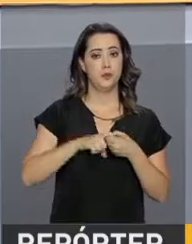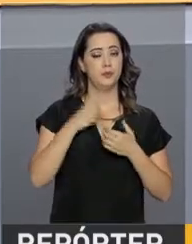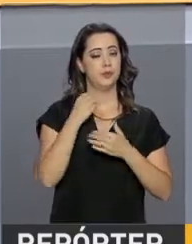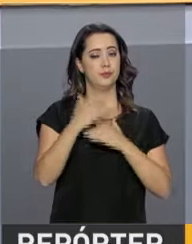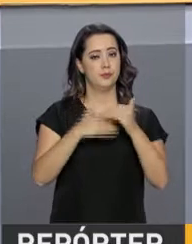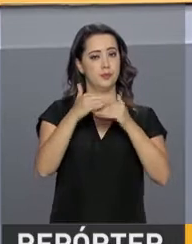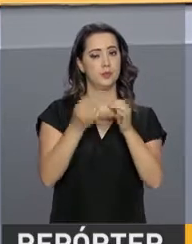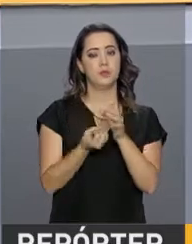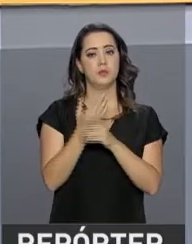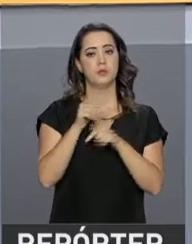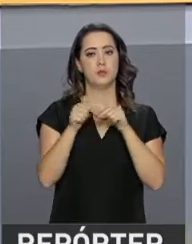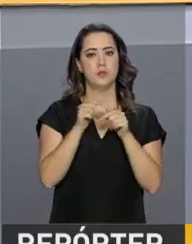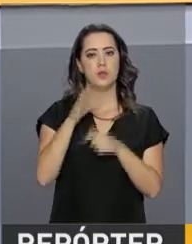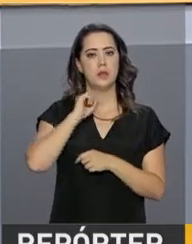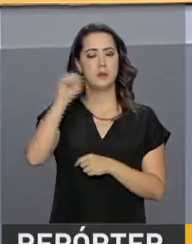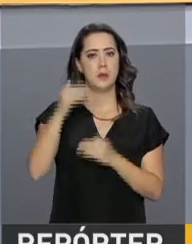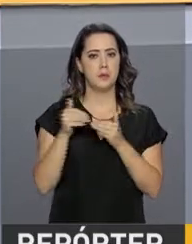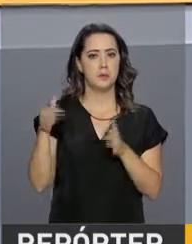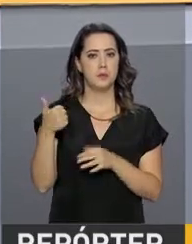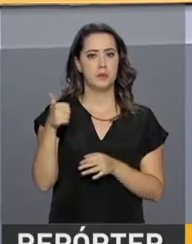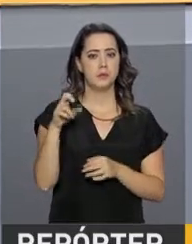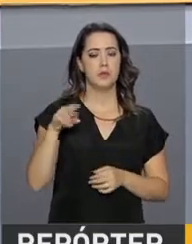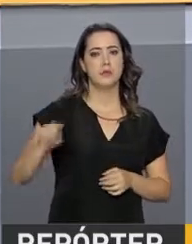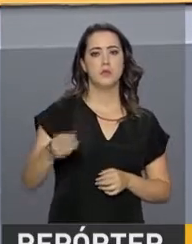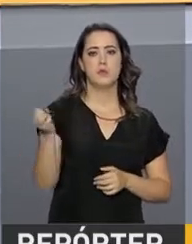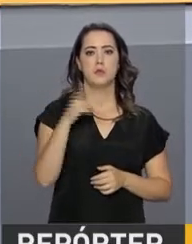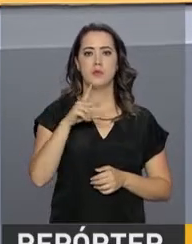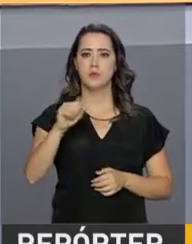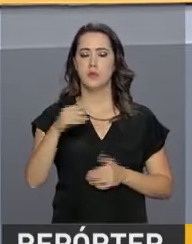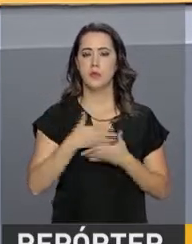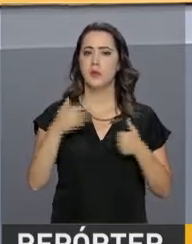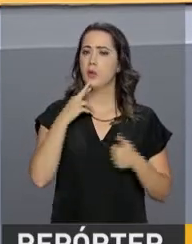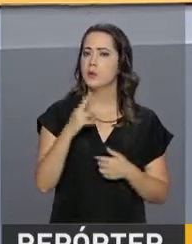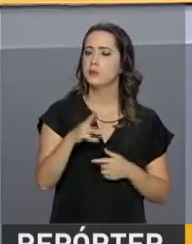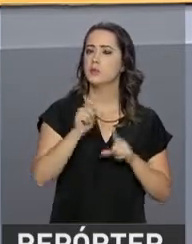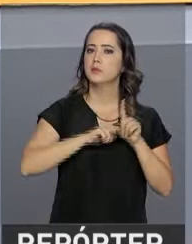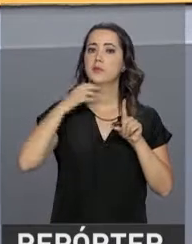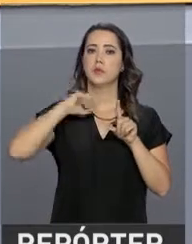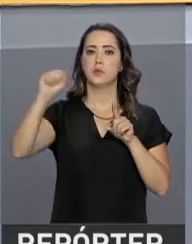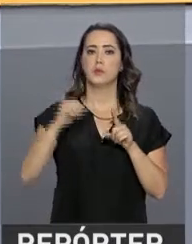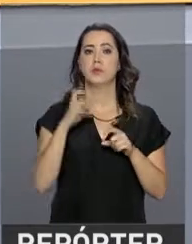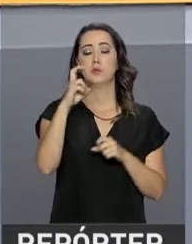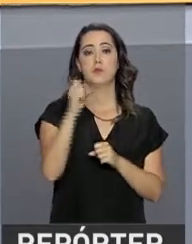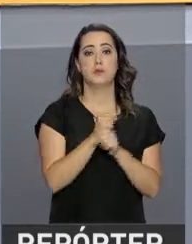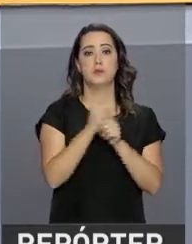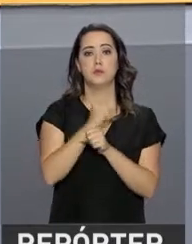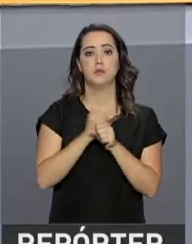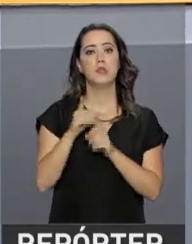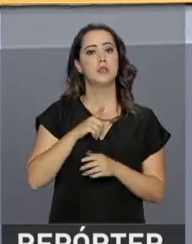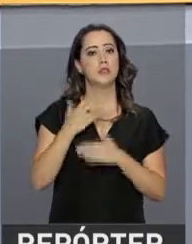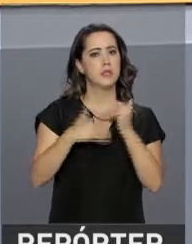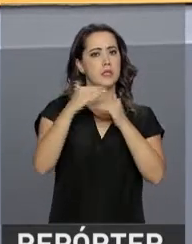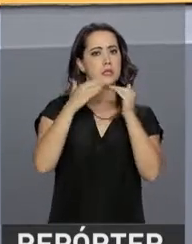empregos. Em abril foram abertas mais 115 mil novas vagas, o melhor resultado para o mês de abril dos últimos 5 anos.